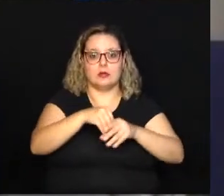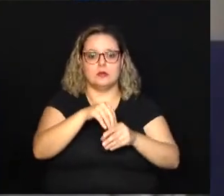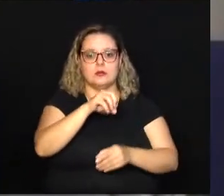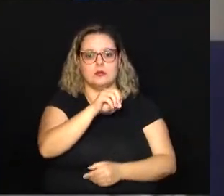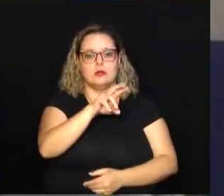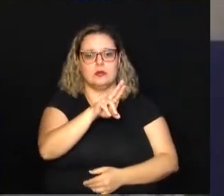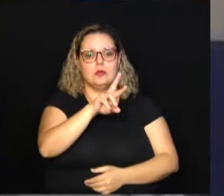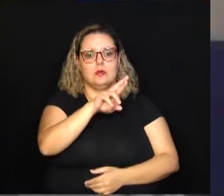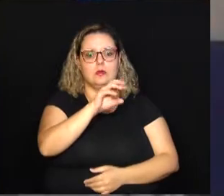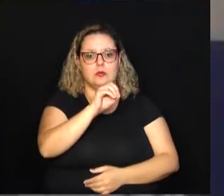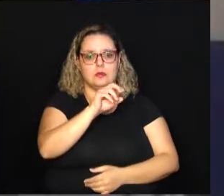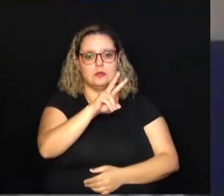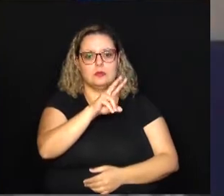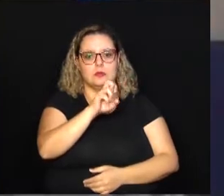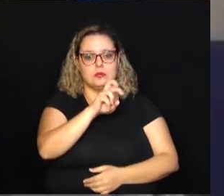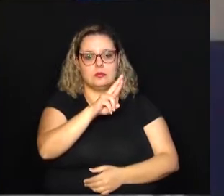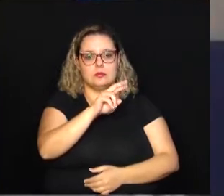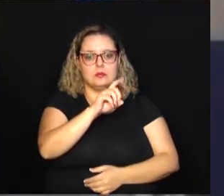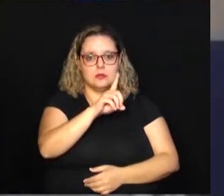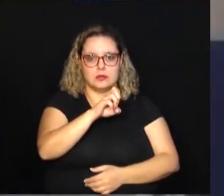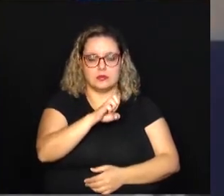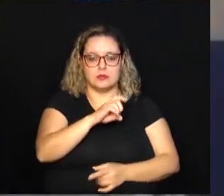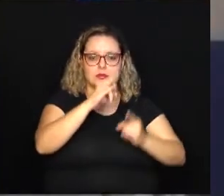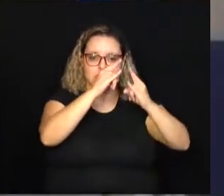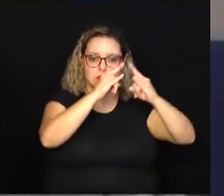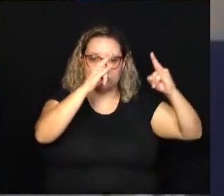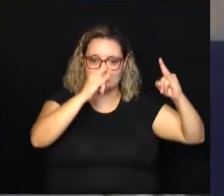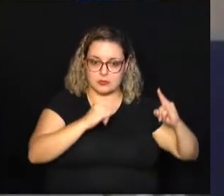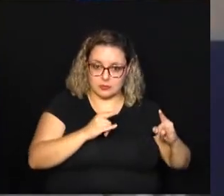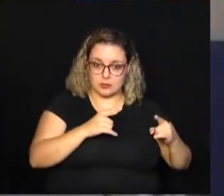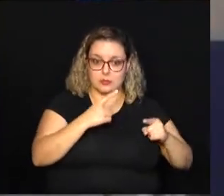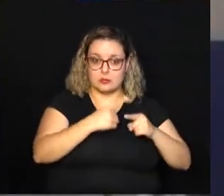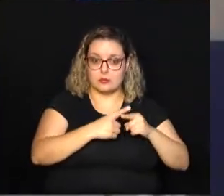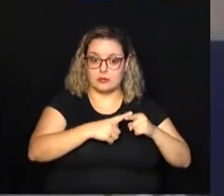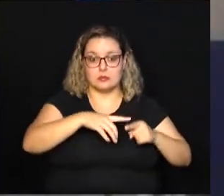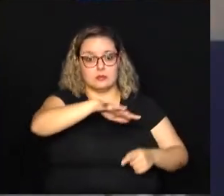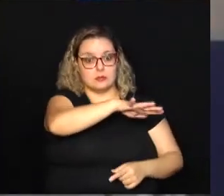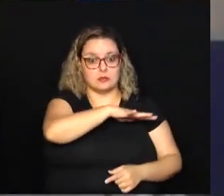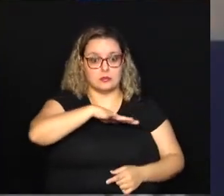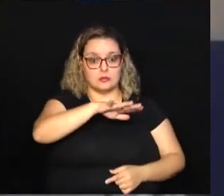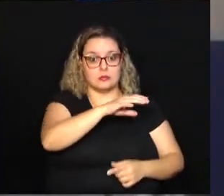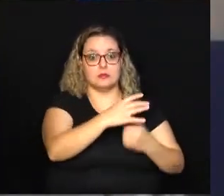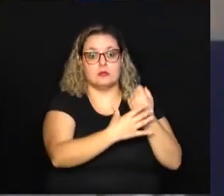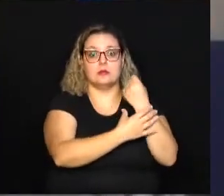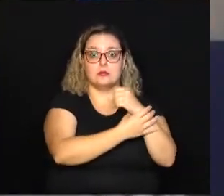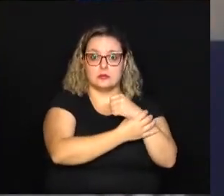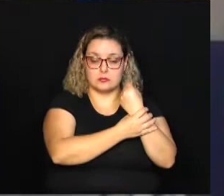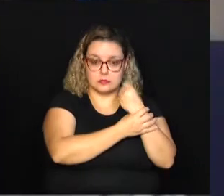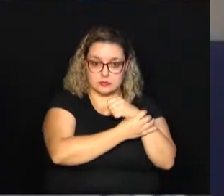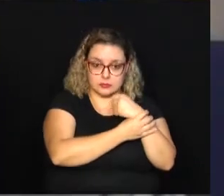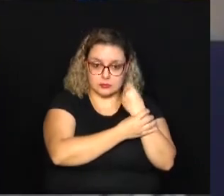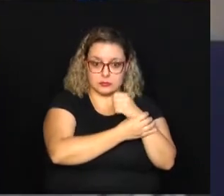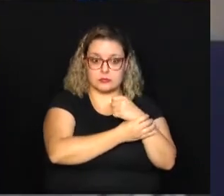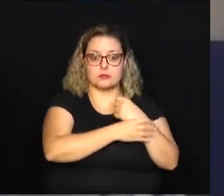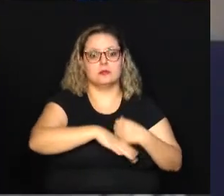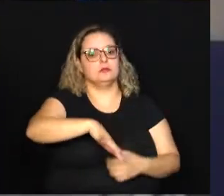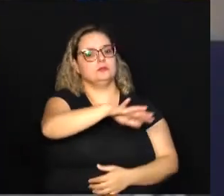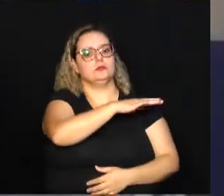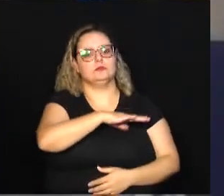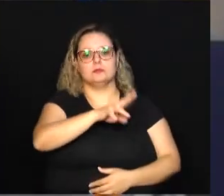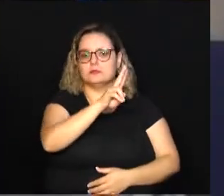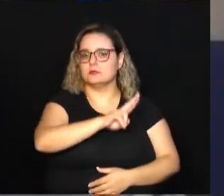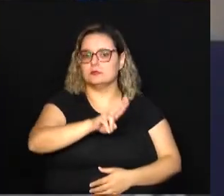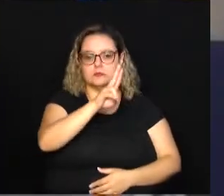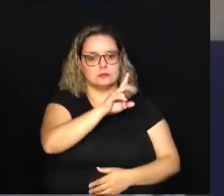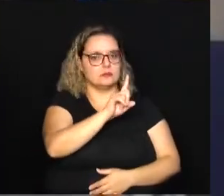28 leitos. Por que hospital de campanha? Porque ele está sendo montado numa área que era de fisioterapia do hospital, uma área que usualmente não é